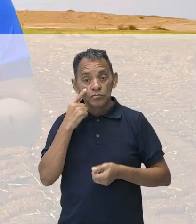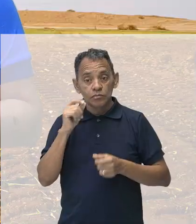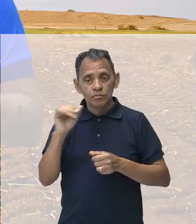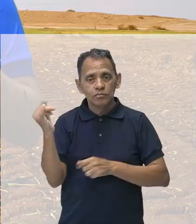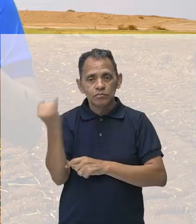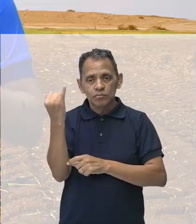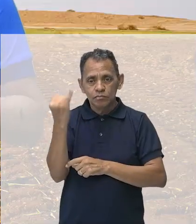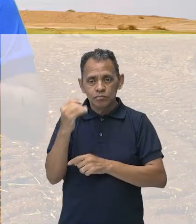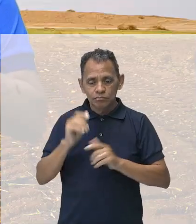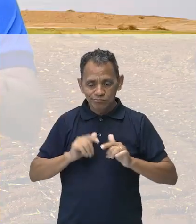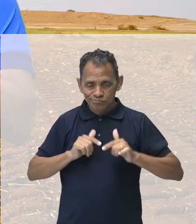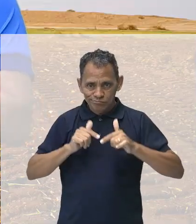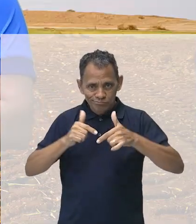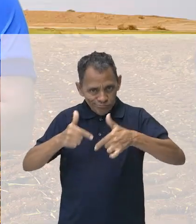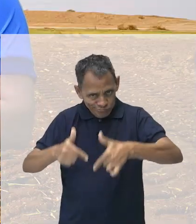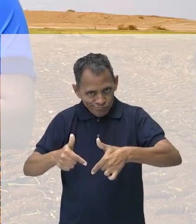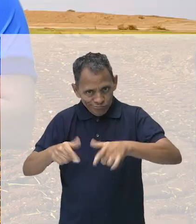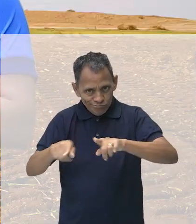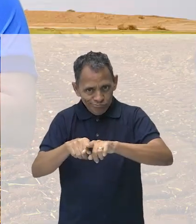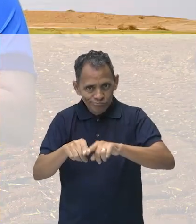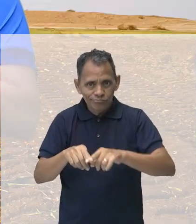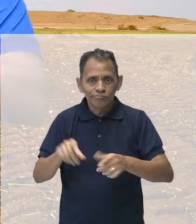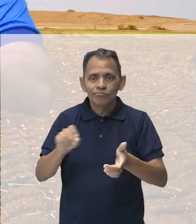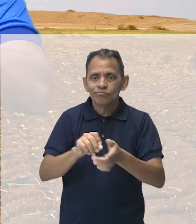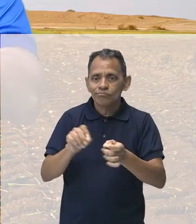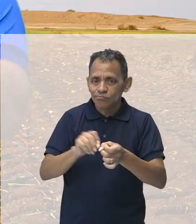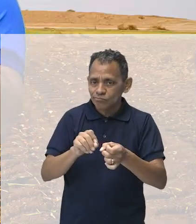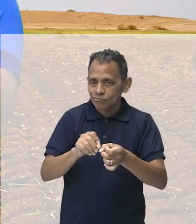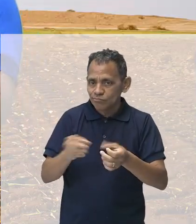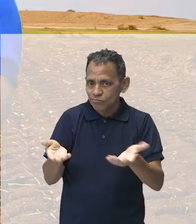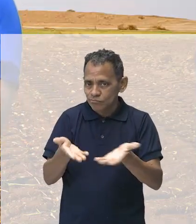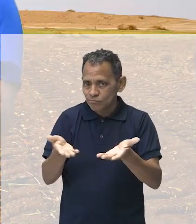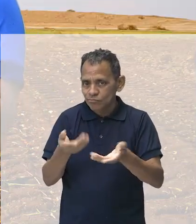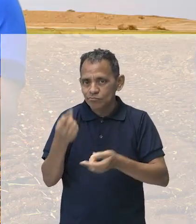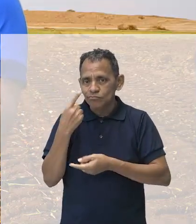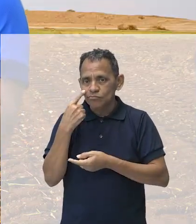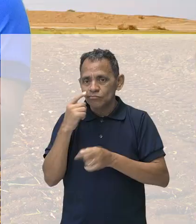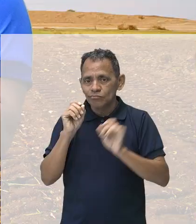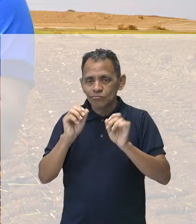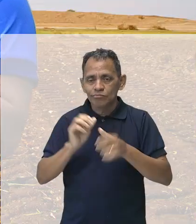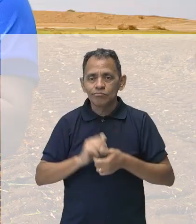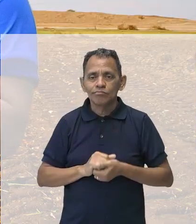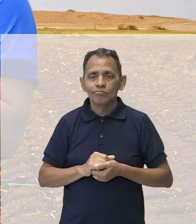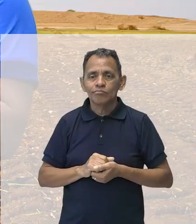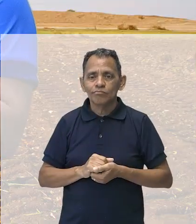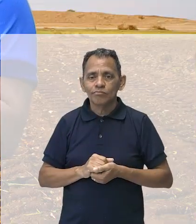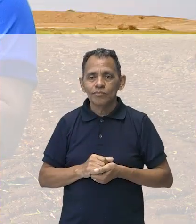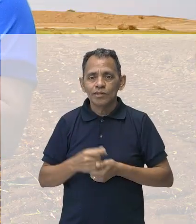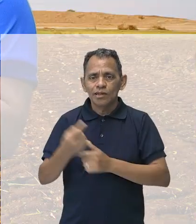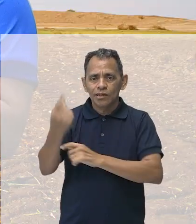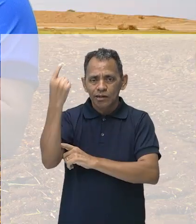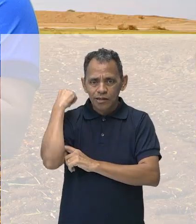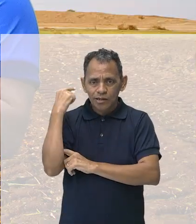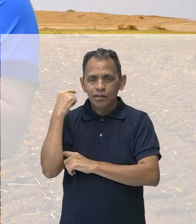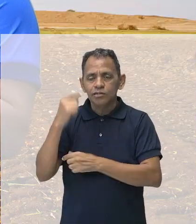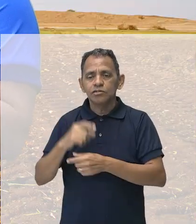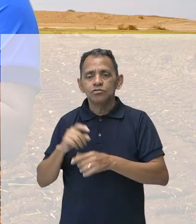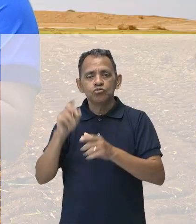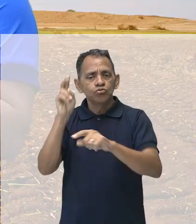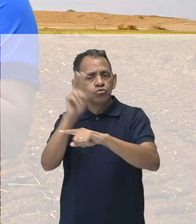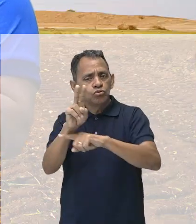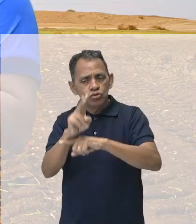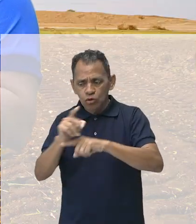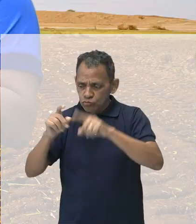importância dessas atividades que estão sendo realizadas hoje em dia, onde a gente observa que, às vezes, a gente tratava ali a agricultura, né,